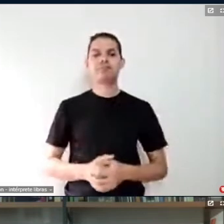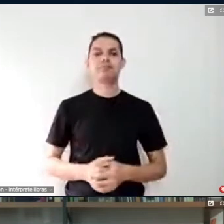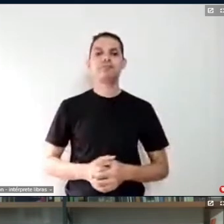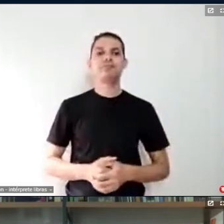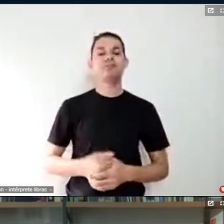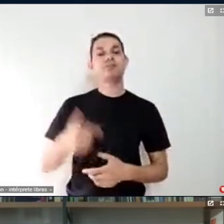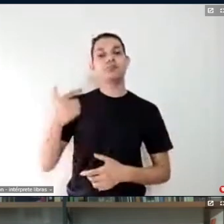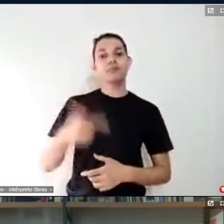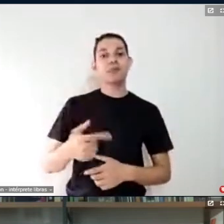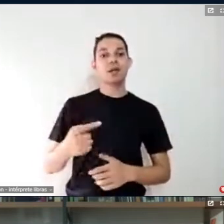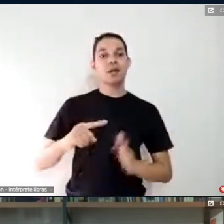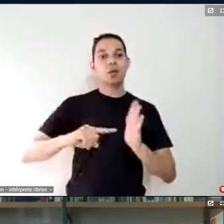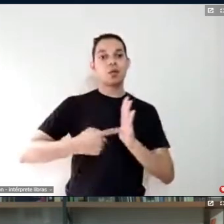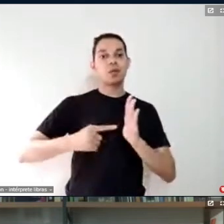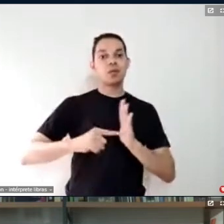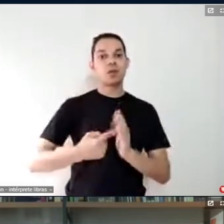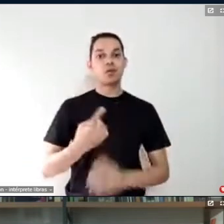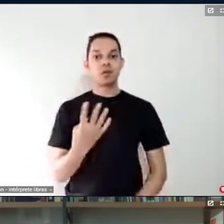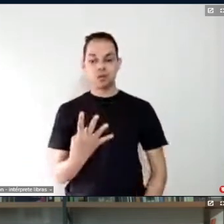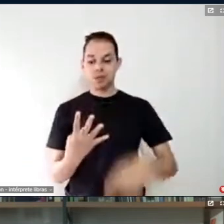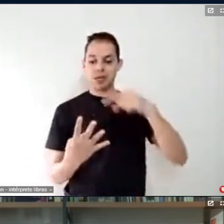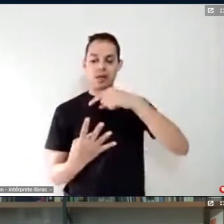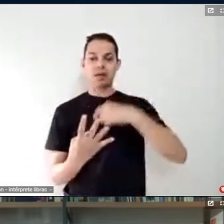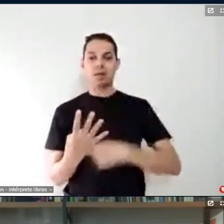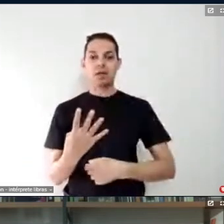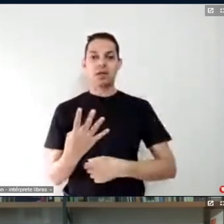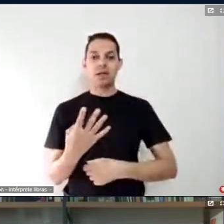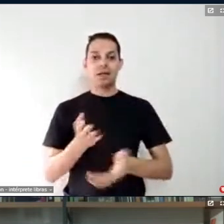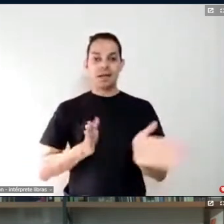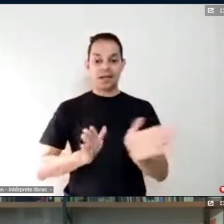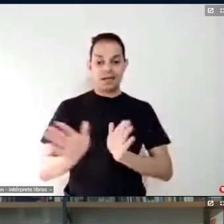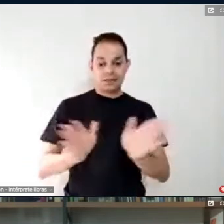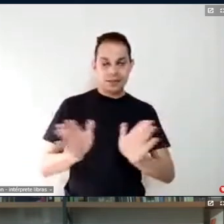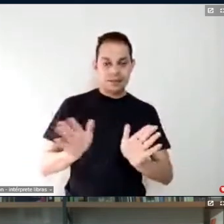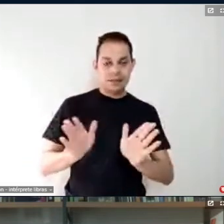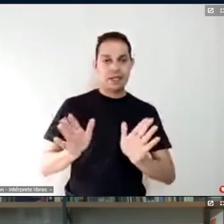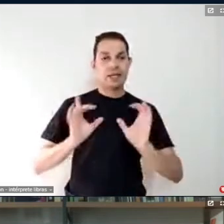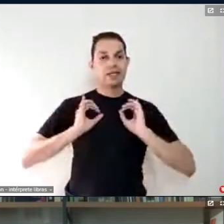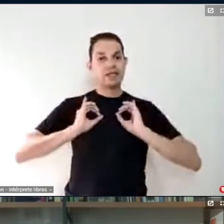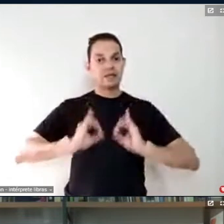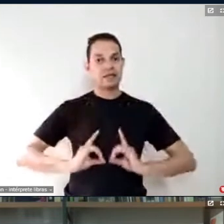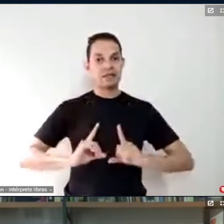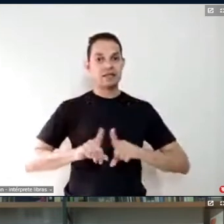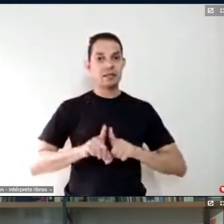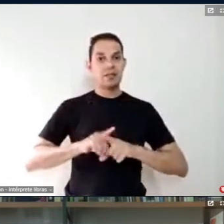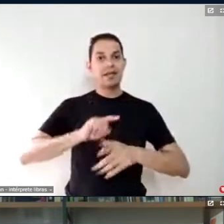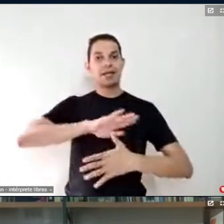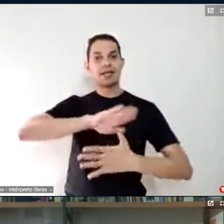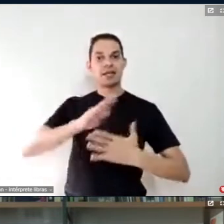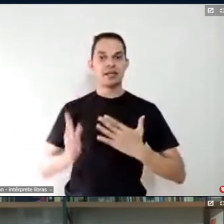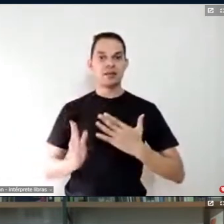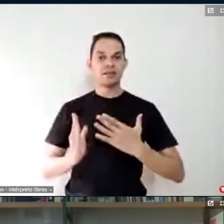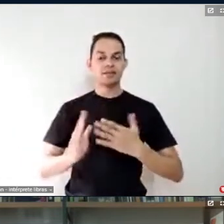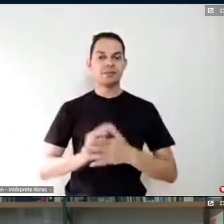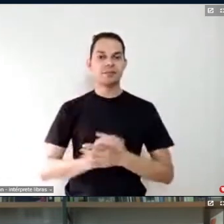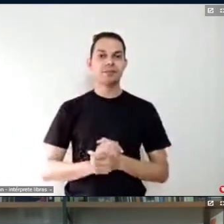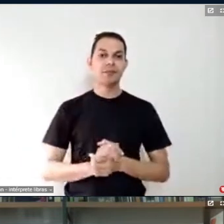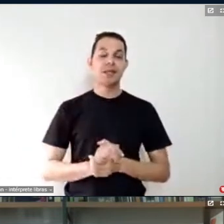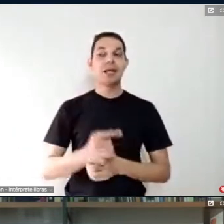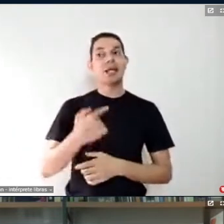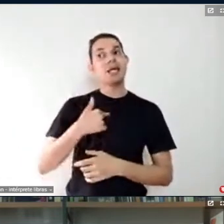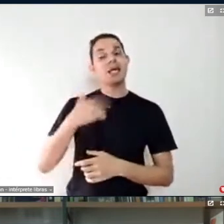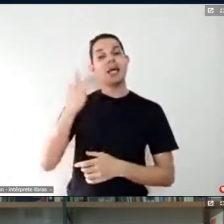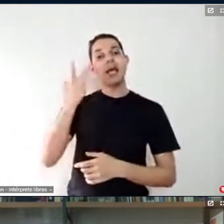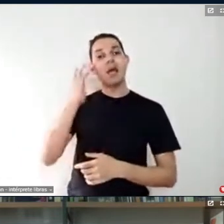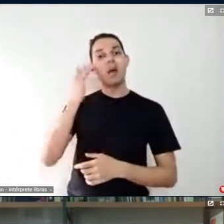.4, você traz acessibilidade, deficiência e língua brasileira de sinais. Eu acredito